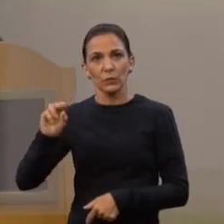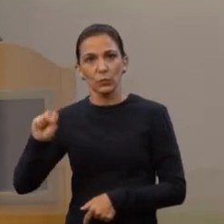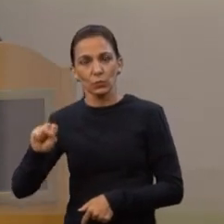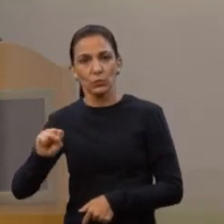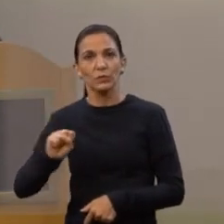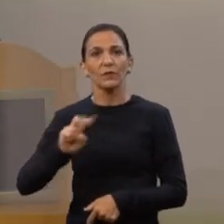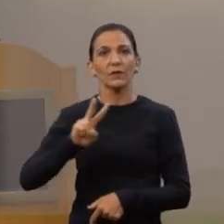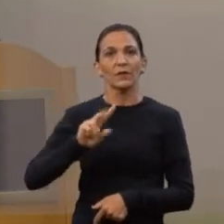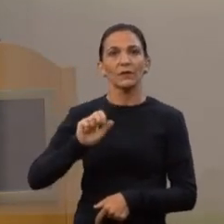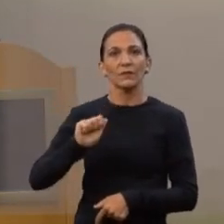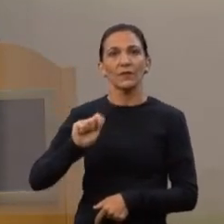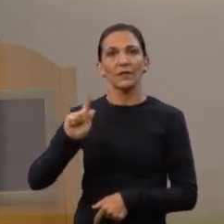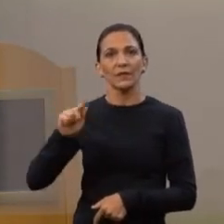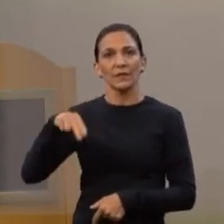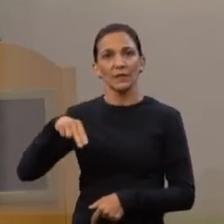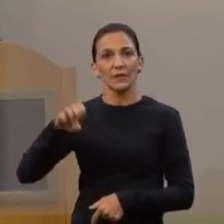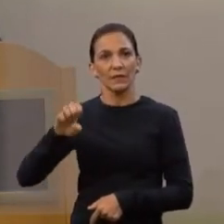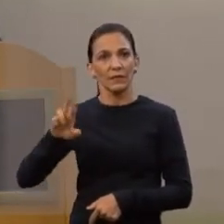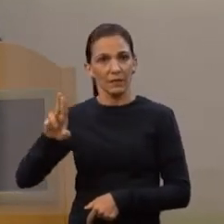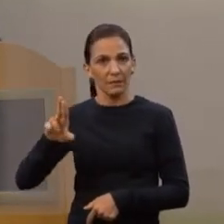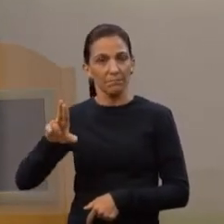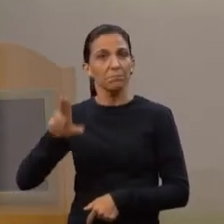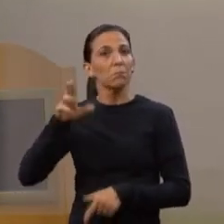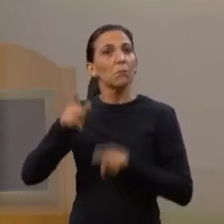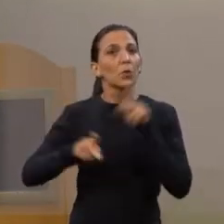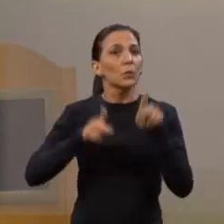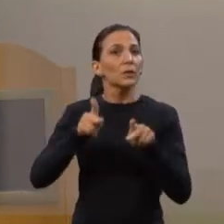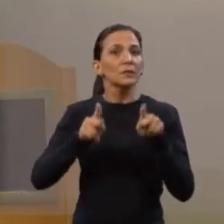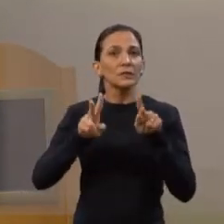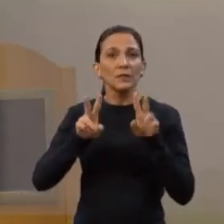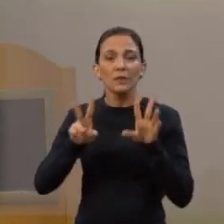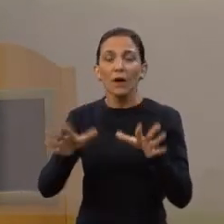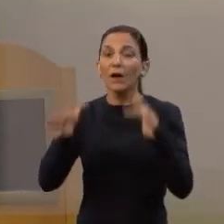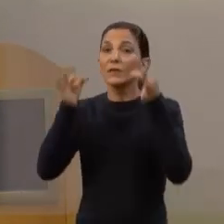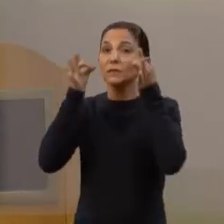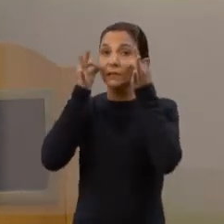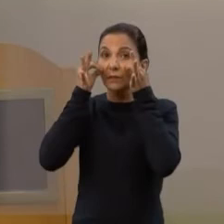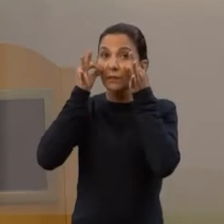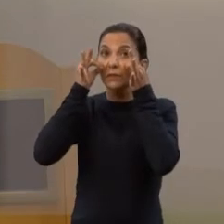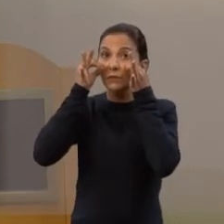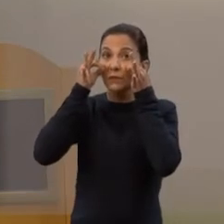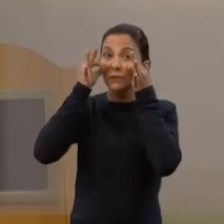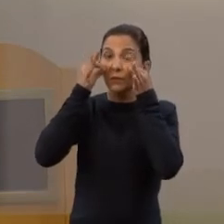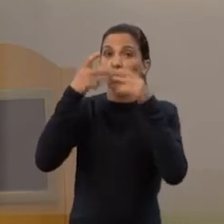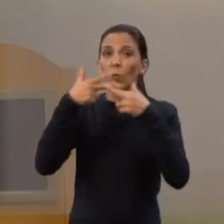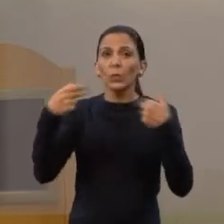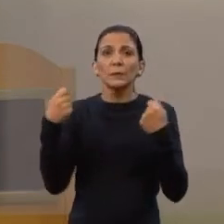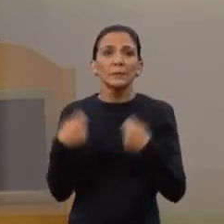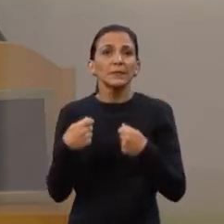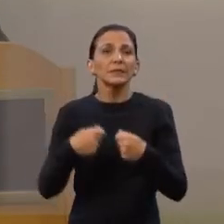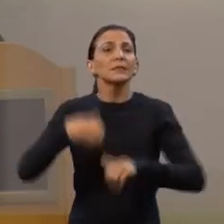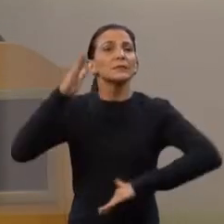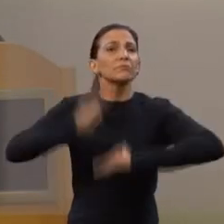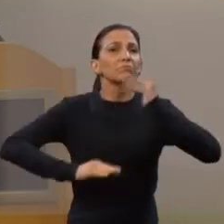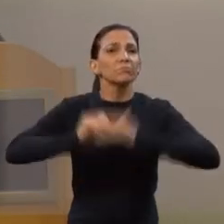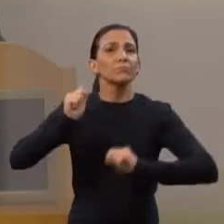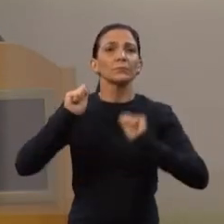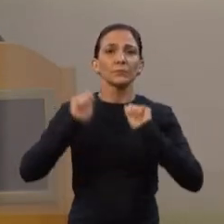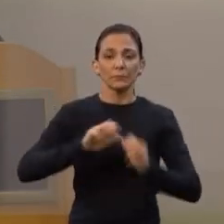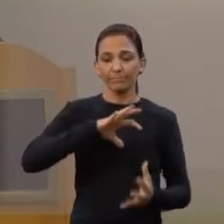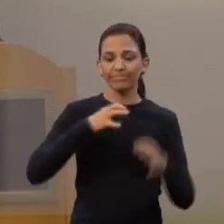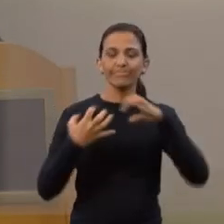ouvir a população em conjunto fazer as demandas se materializaram e jamais